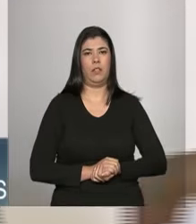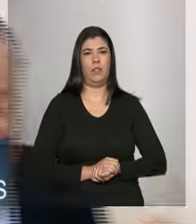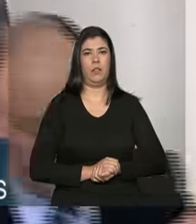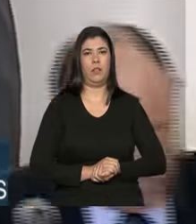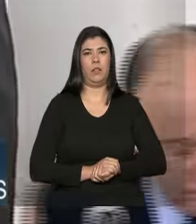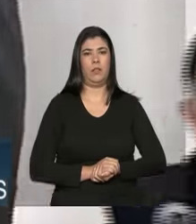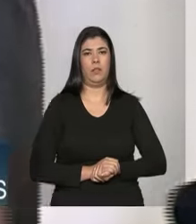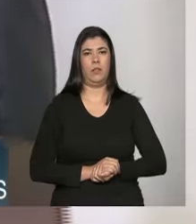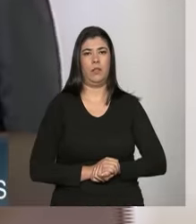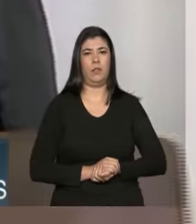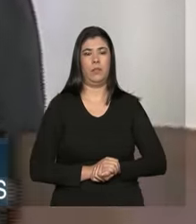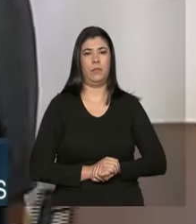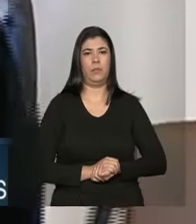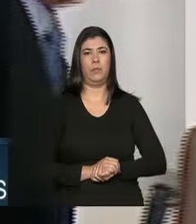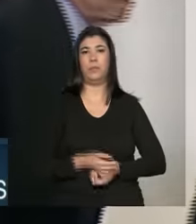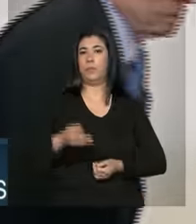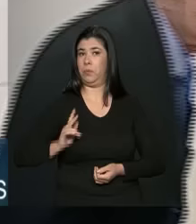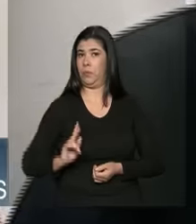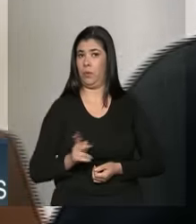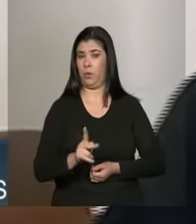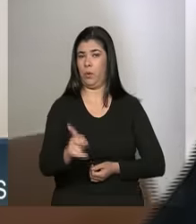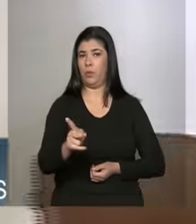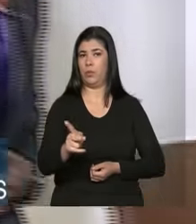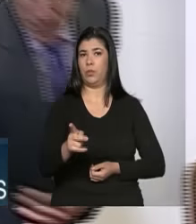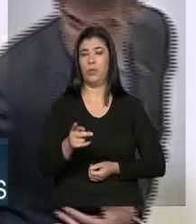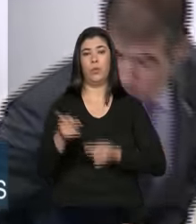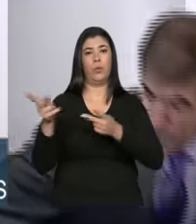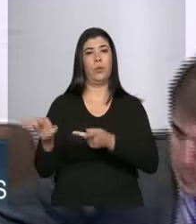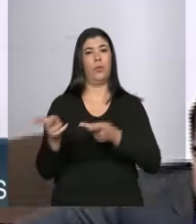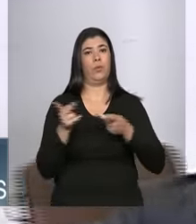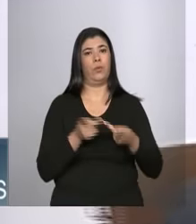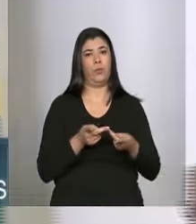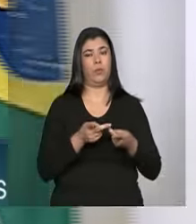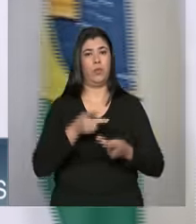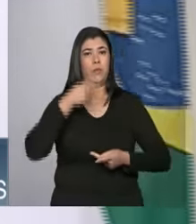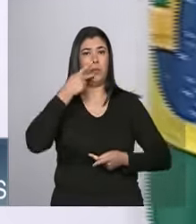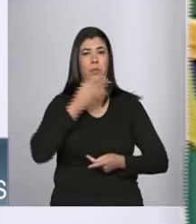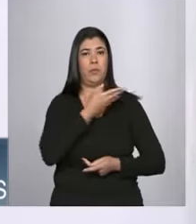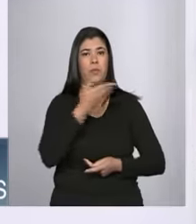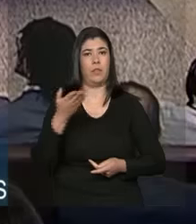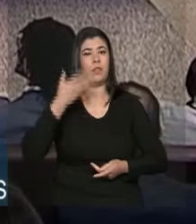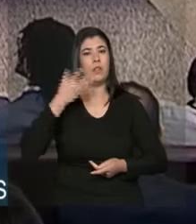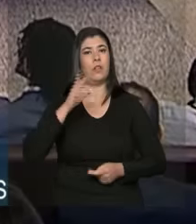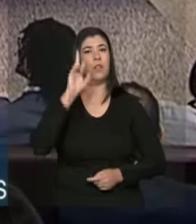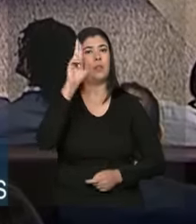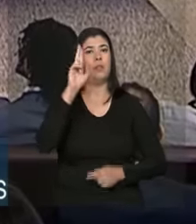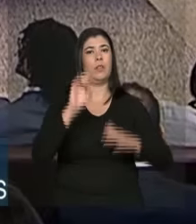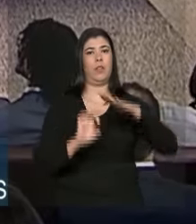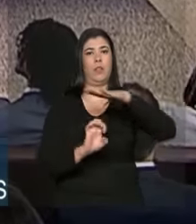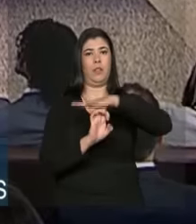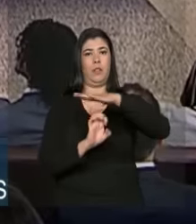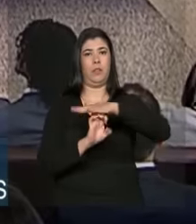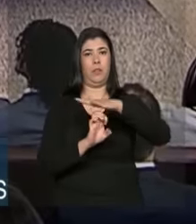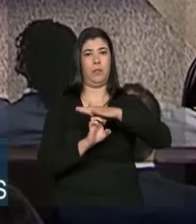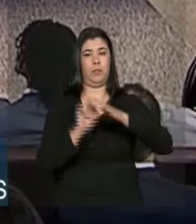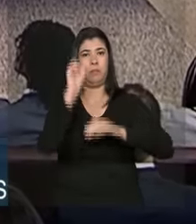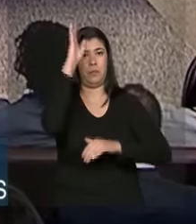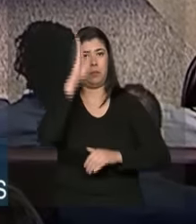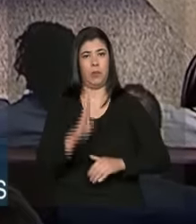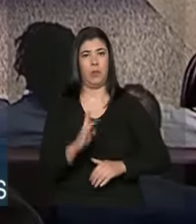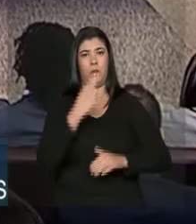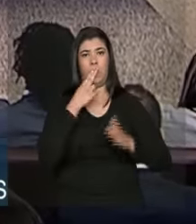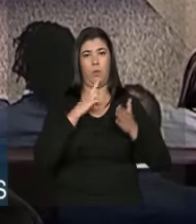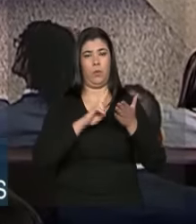Rep dando sequência convidamos para fazer uso da palavra o representante da Empresa Brasileira de Correios e